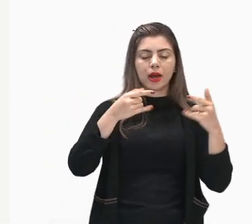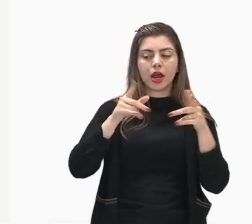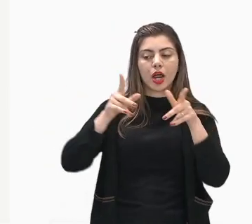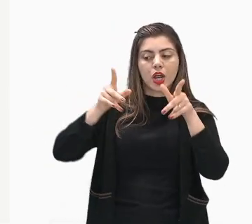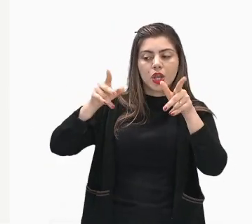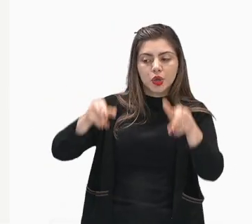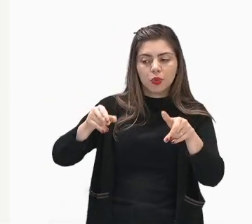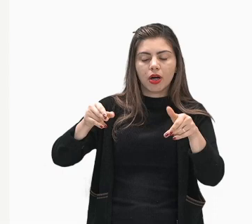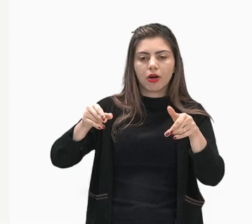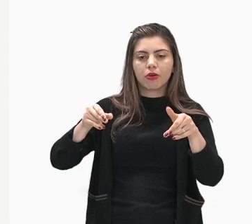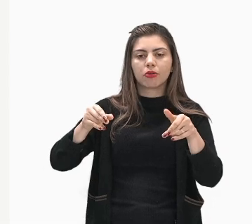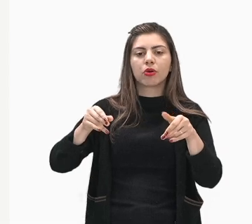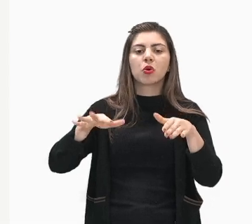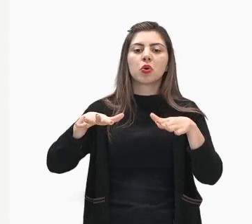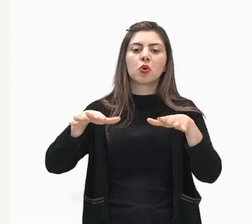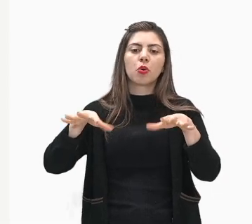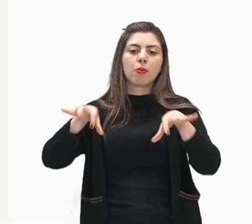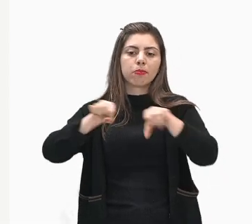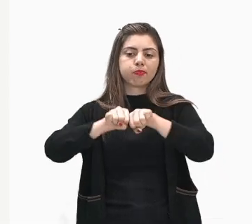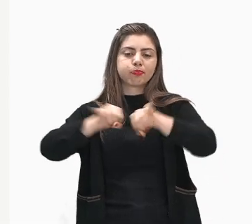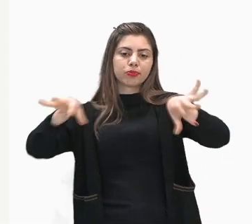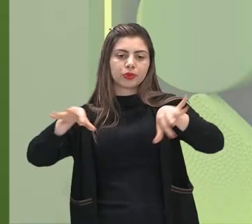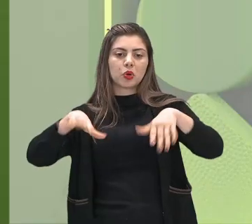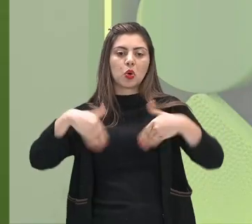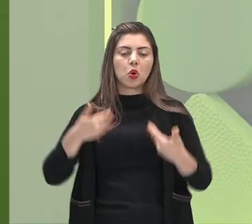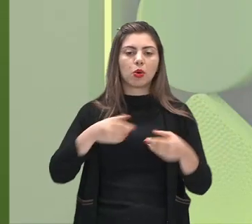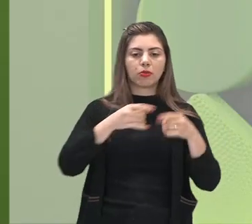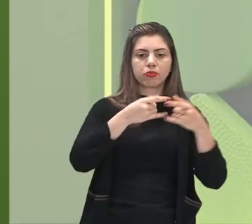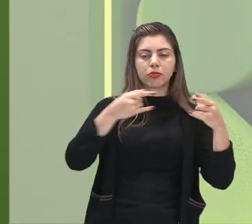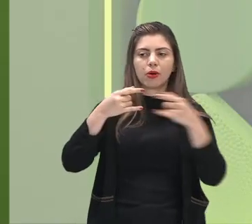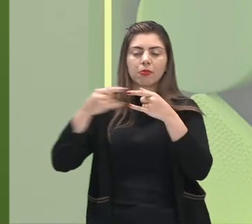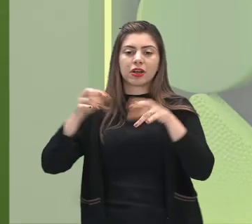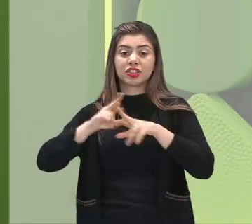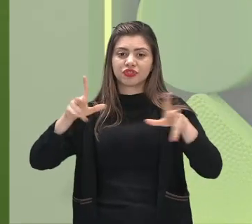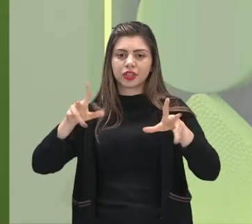ou atração, se os polos são diferentes. É isso,